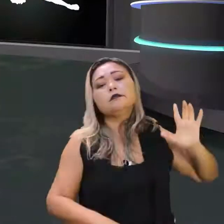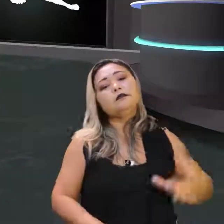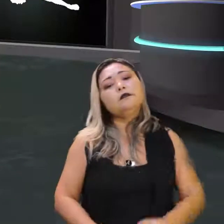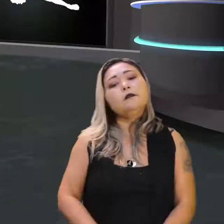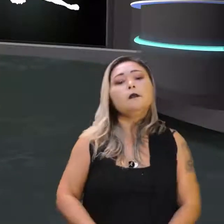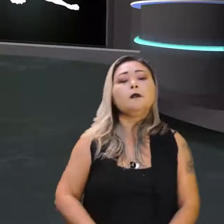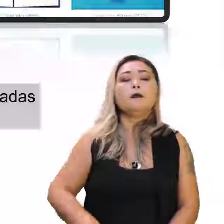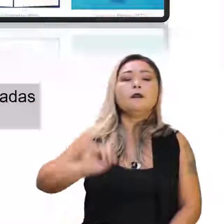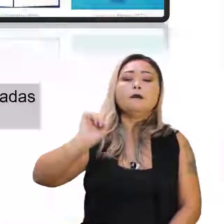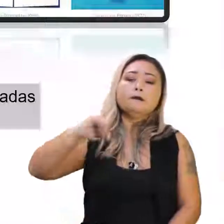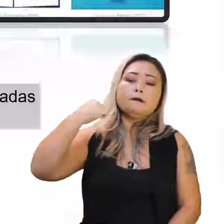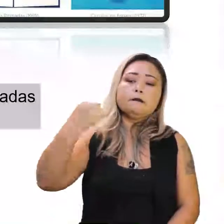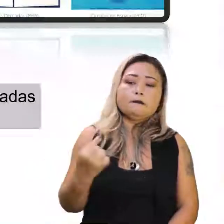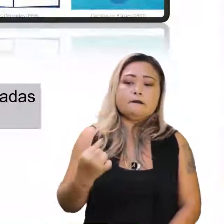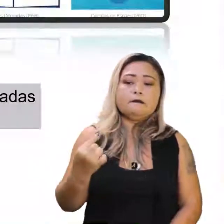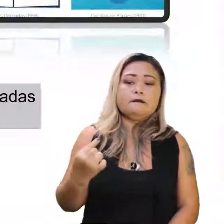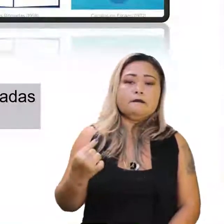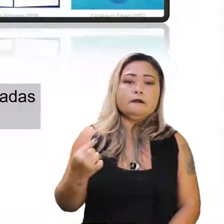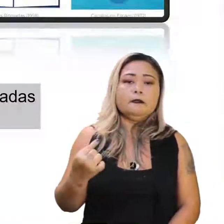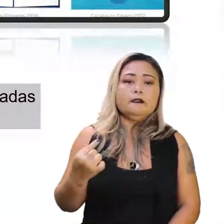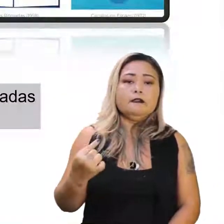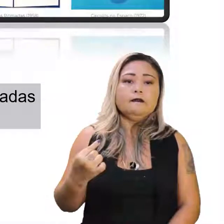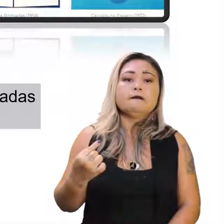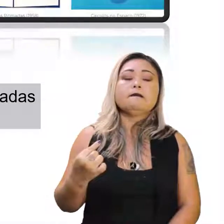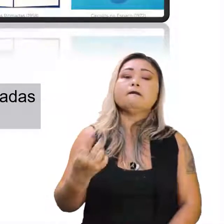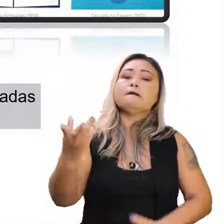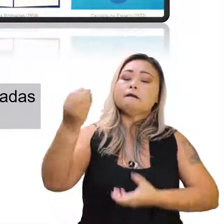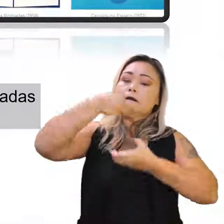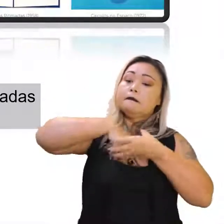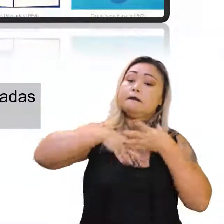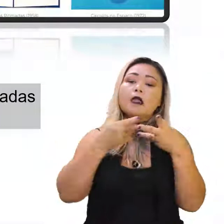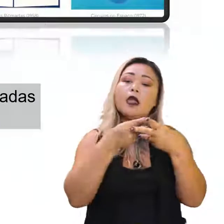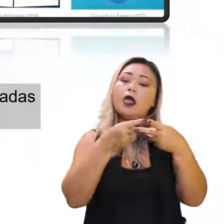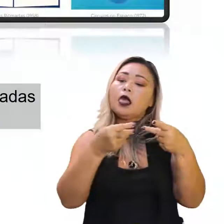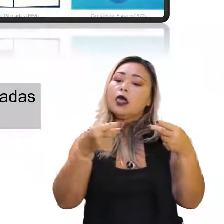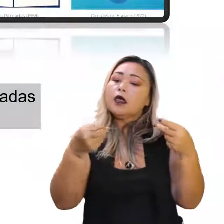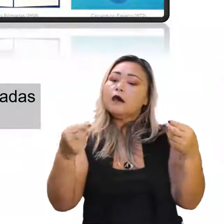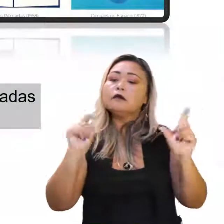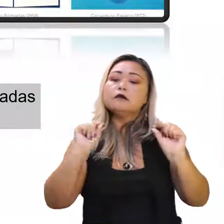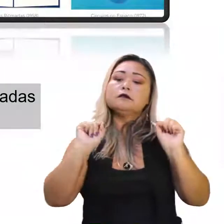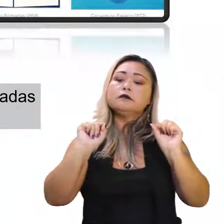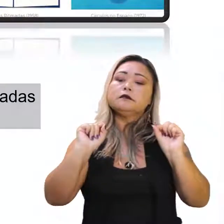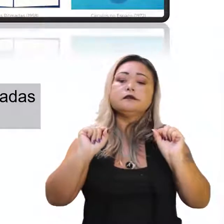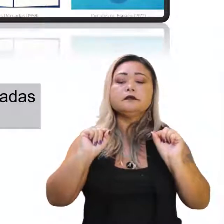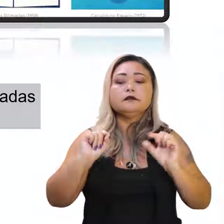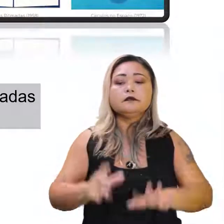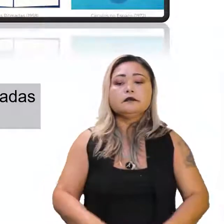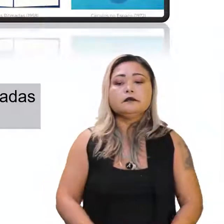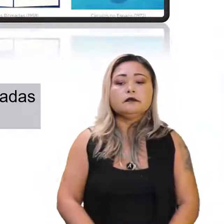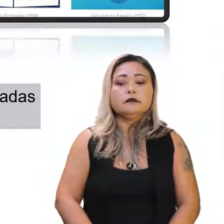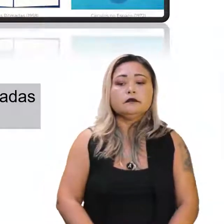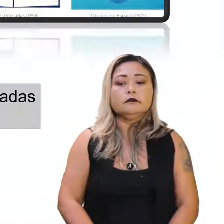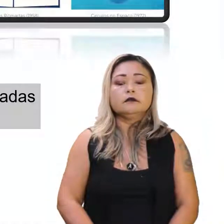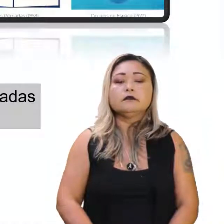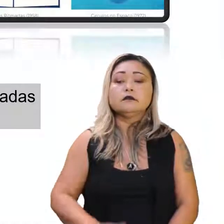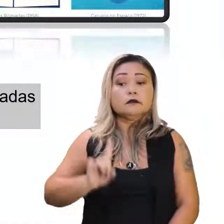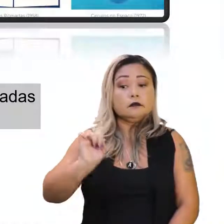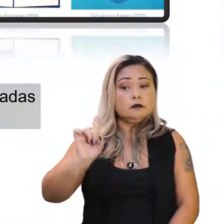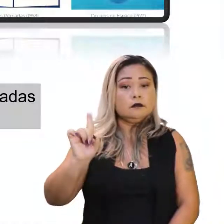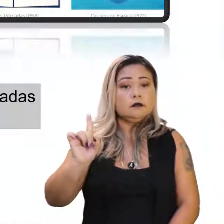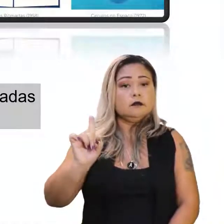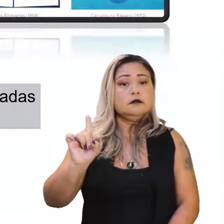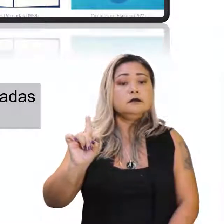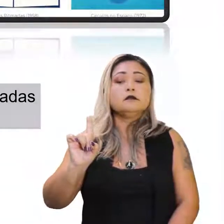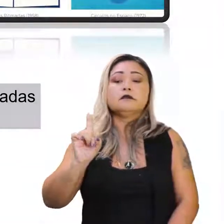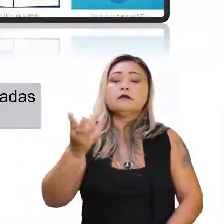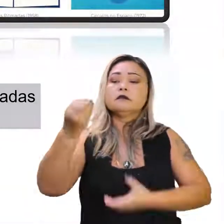Seguindo aqui, temos então o expressionismo abstrato. O que foi o expressionismo abstrato? Pois é, o